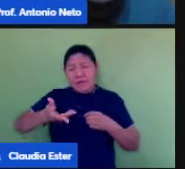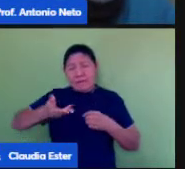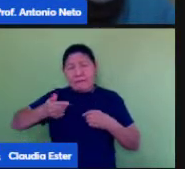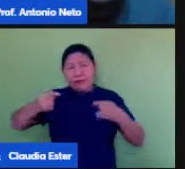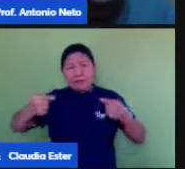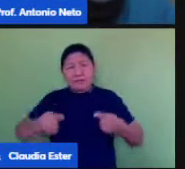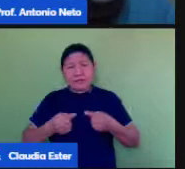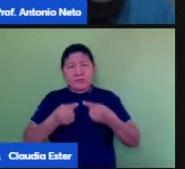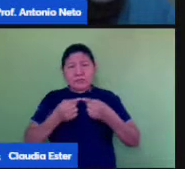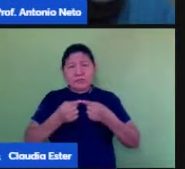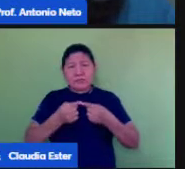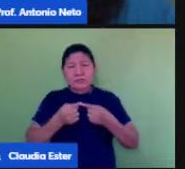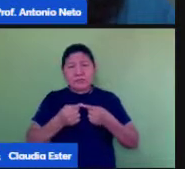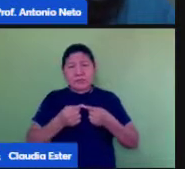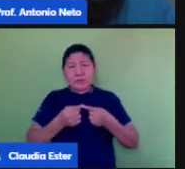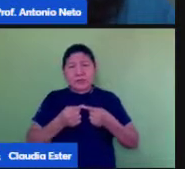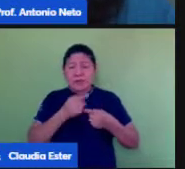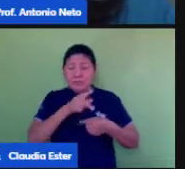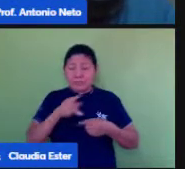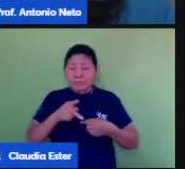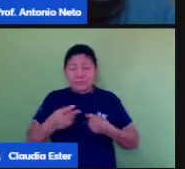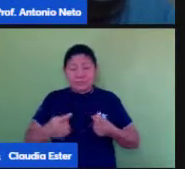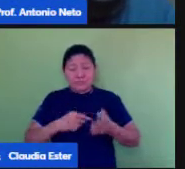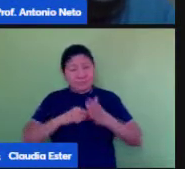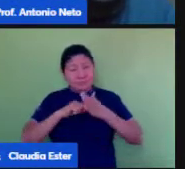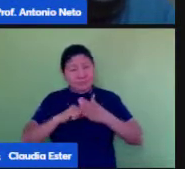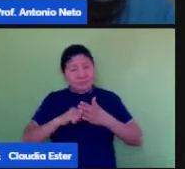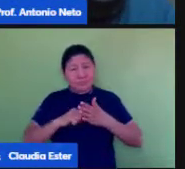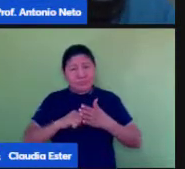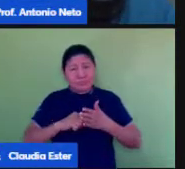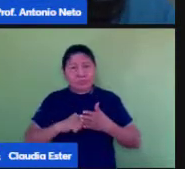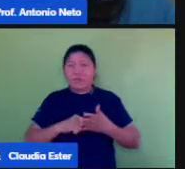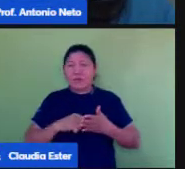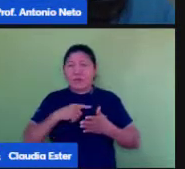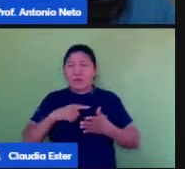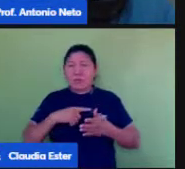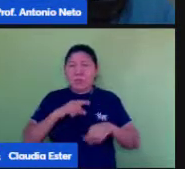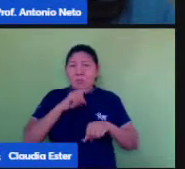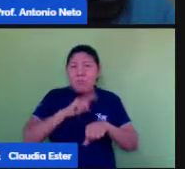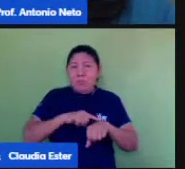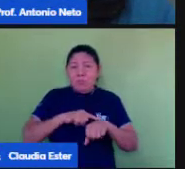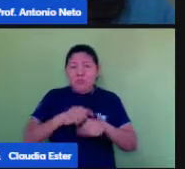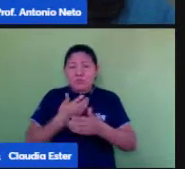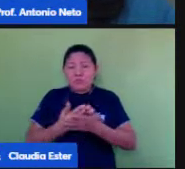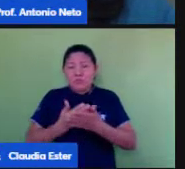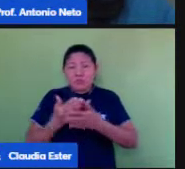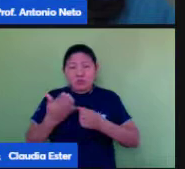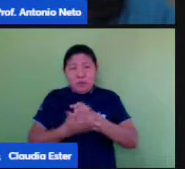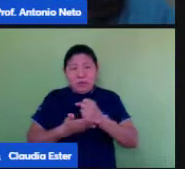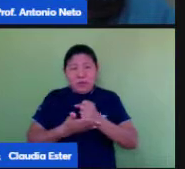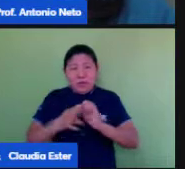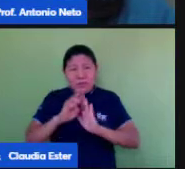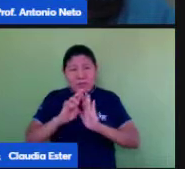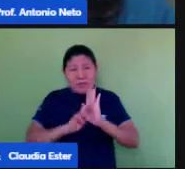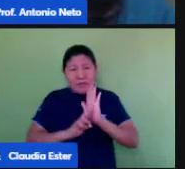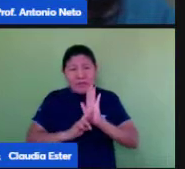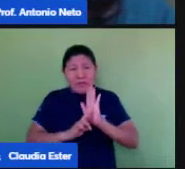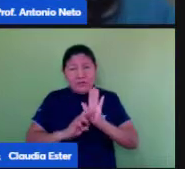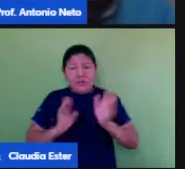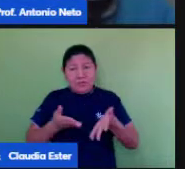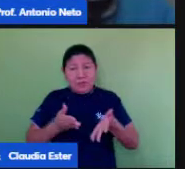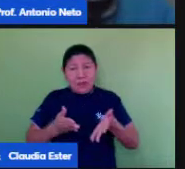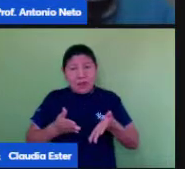Ju nos apresentou do referencial curricular circunstancial são habilidades em que parte de um conhecimento